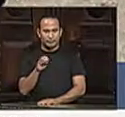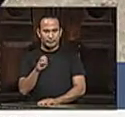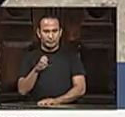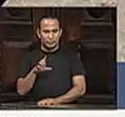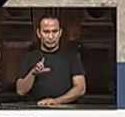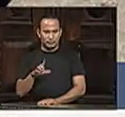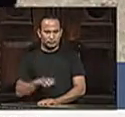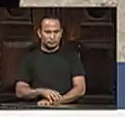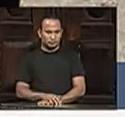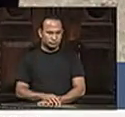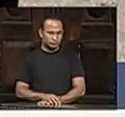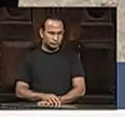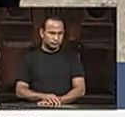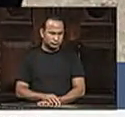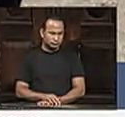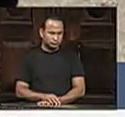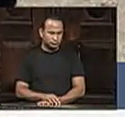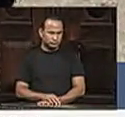parecer.